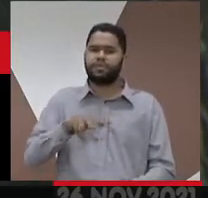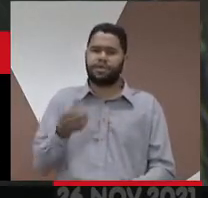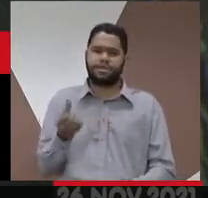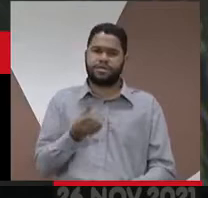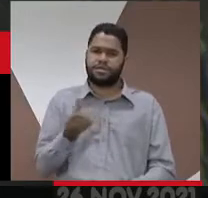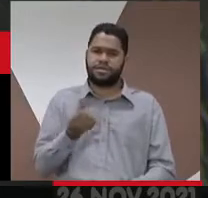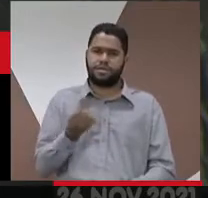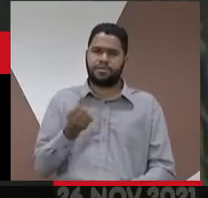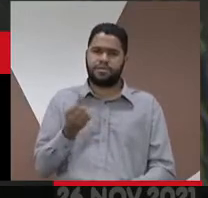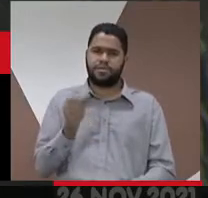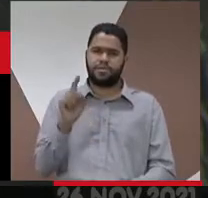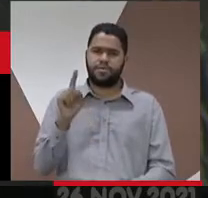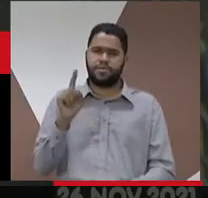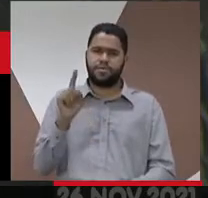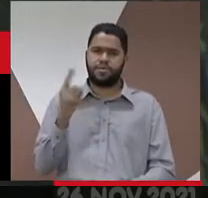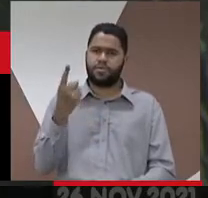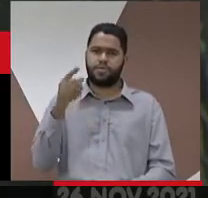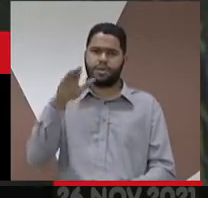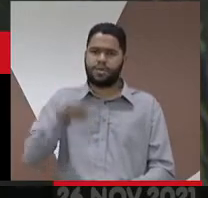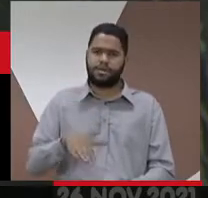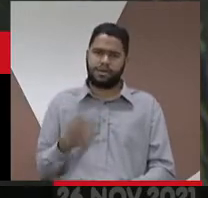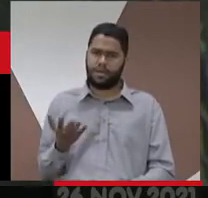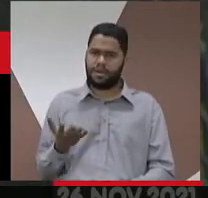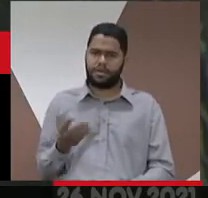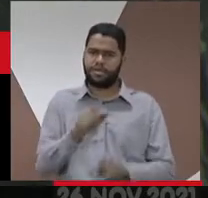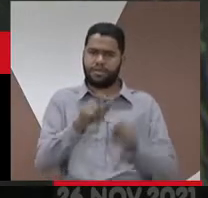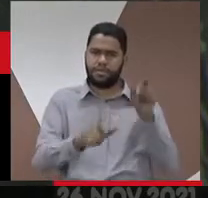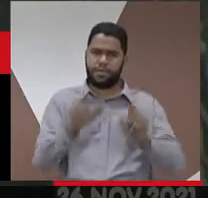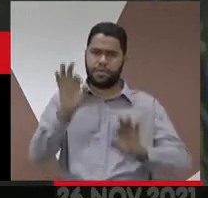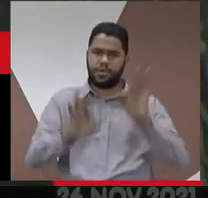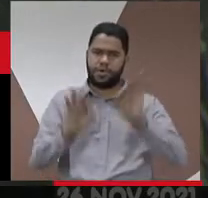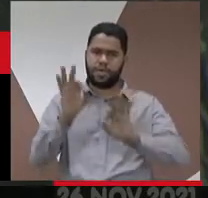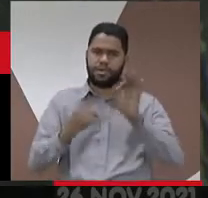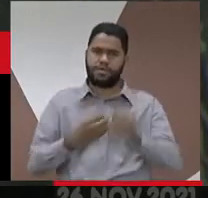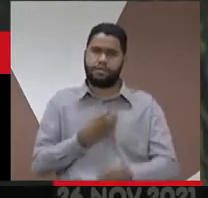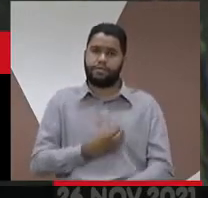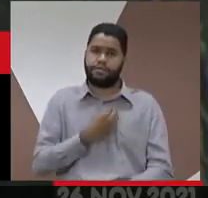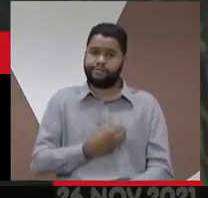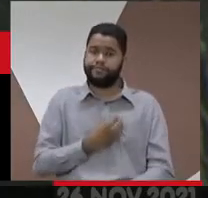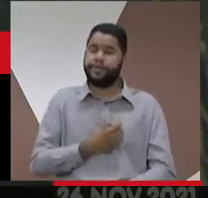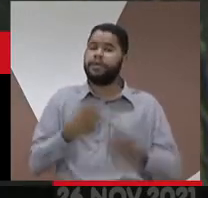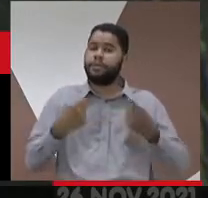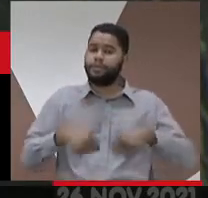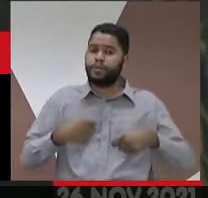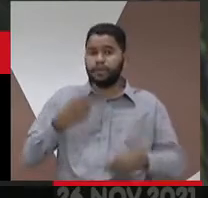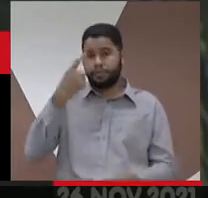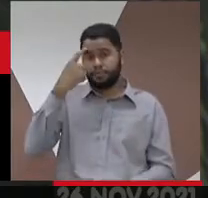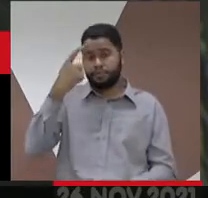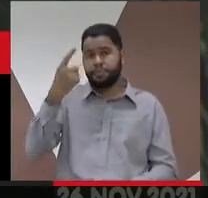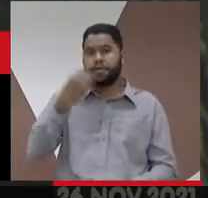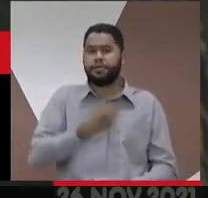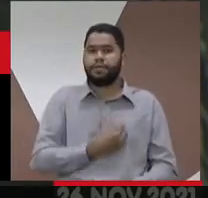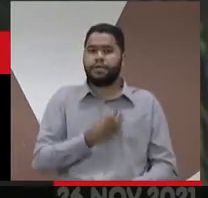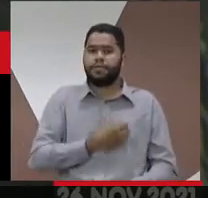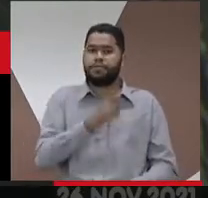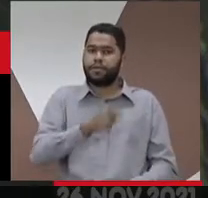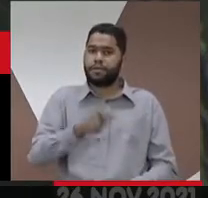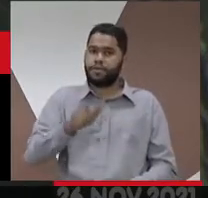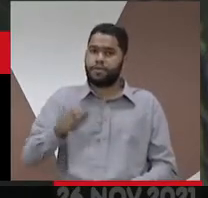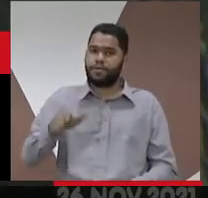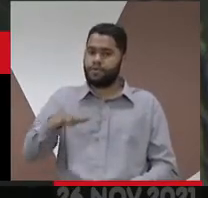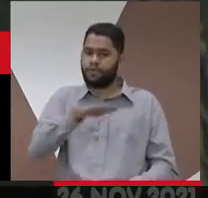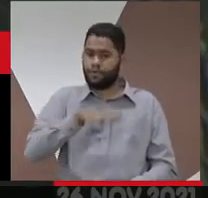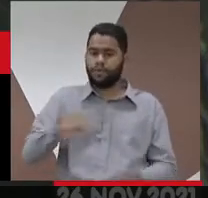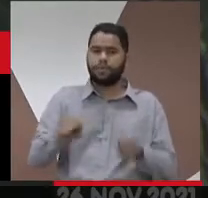sexta-feira, 13 horas, que as pessoas vão se organizar para participar. Então, é preciso considerar a vida concreta das pessoas e